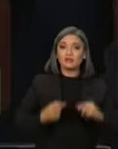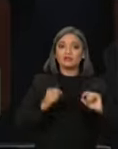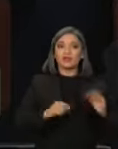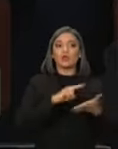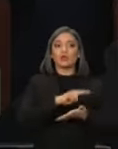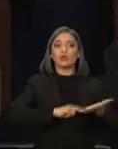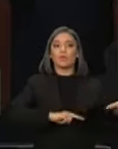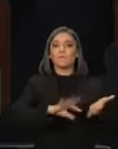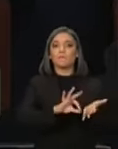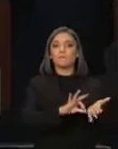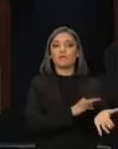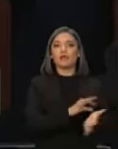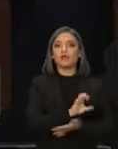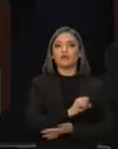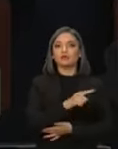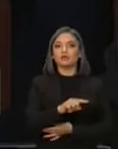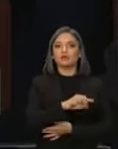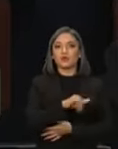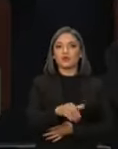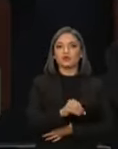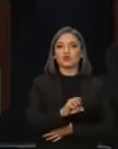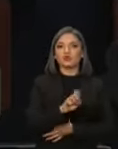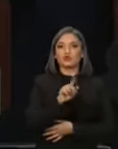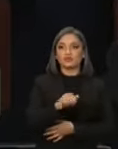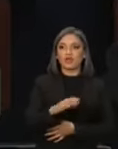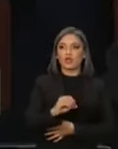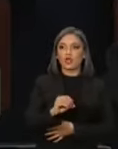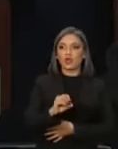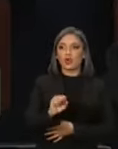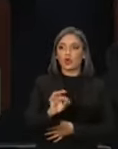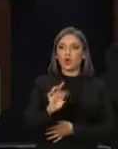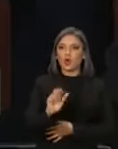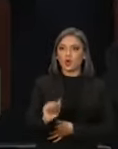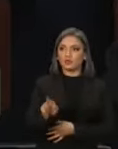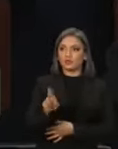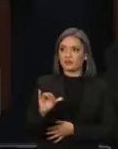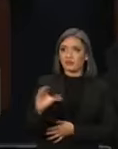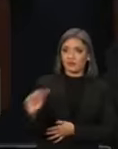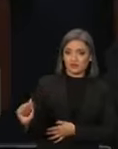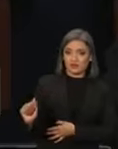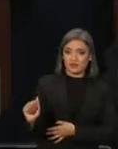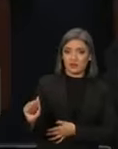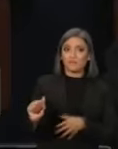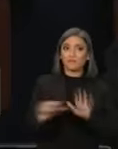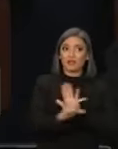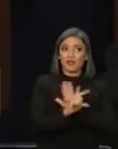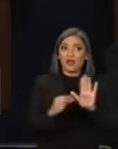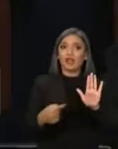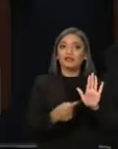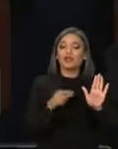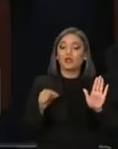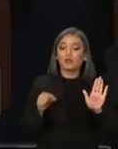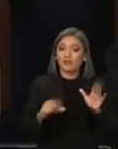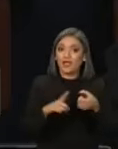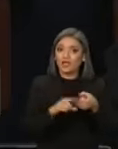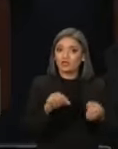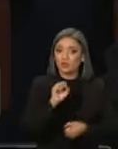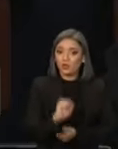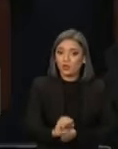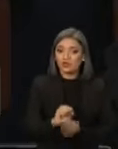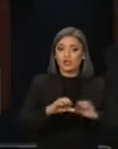José da Costa Rica, que impõe, dentre as garantias judiciais no artigo 8º,